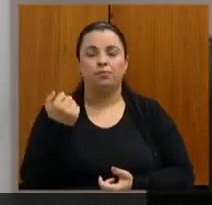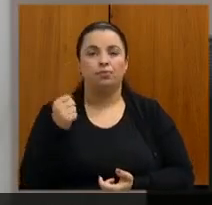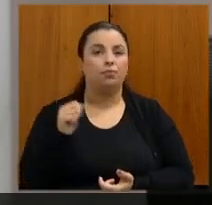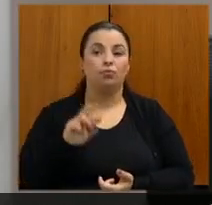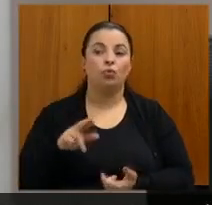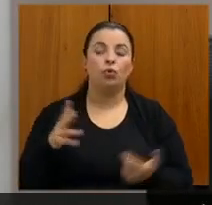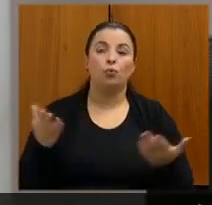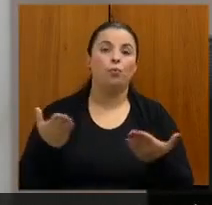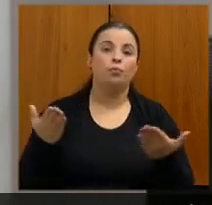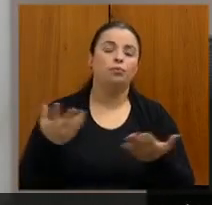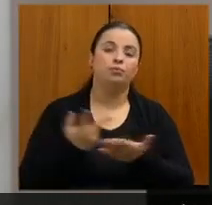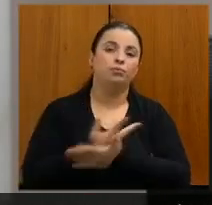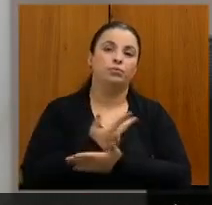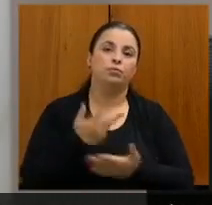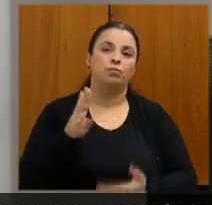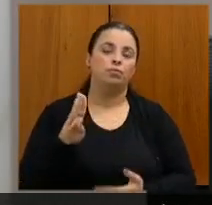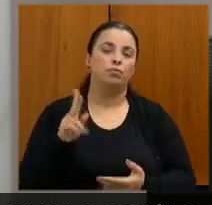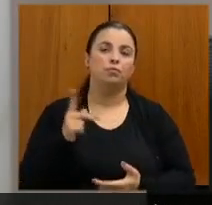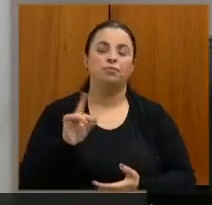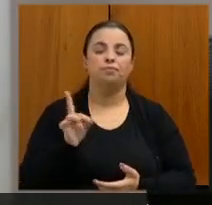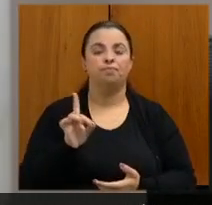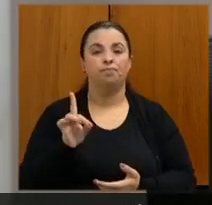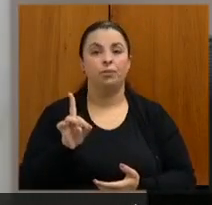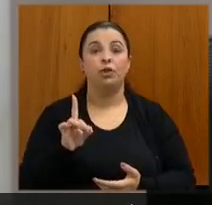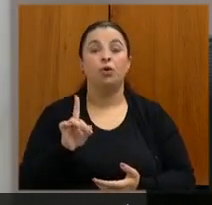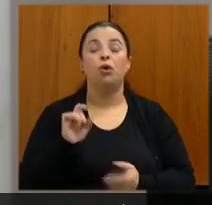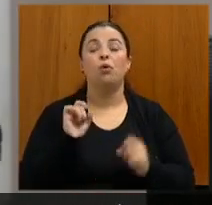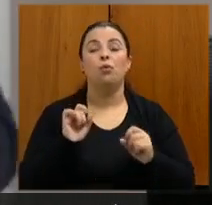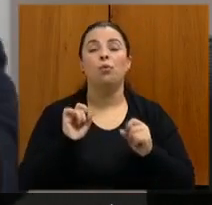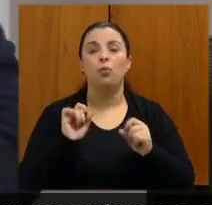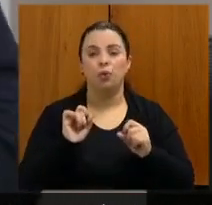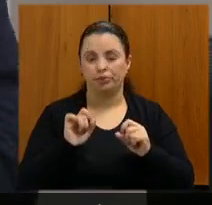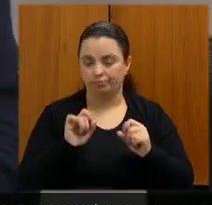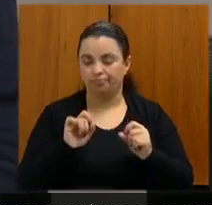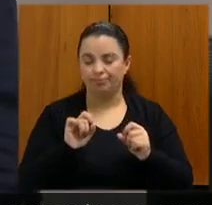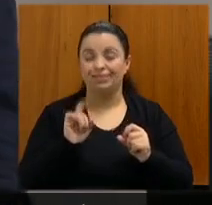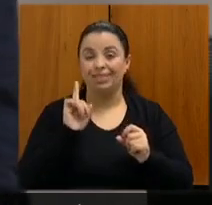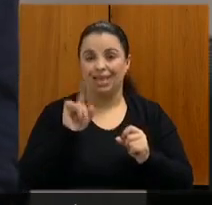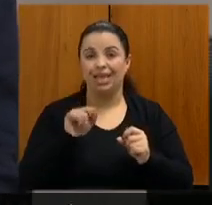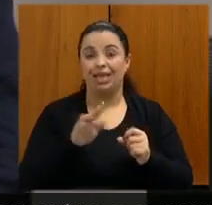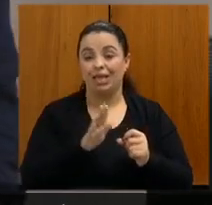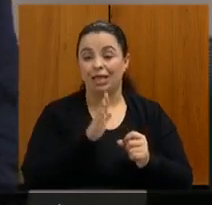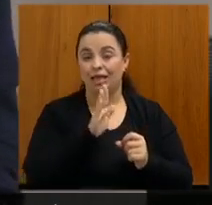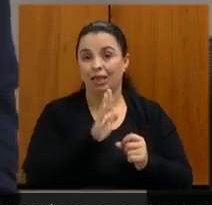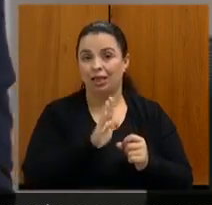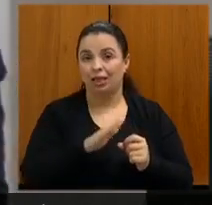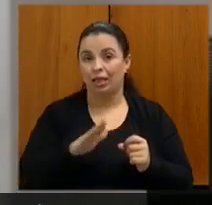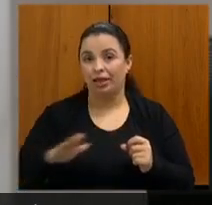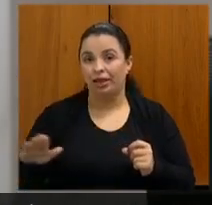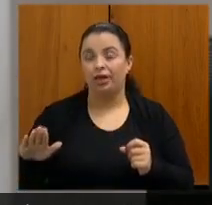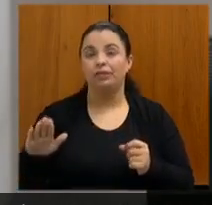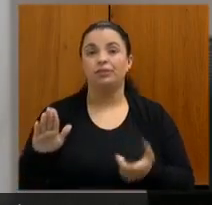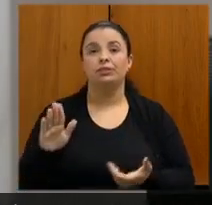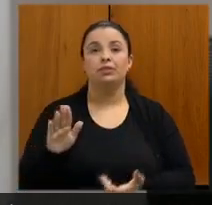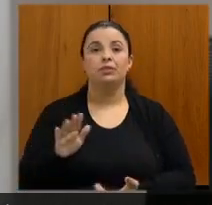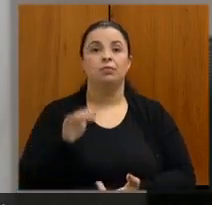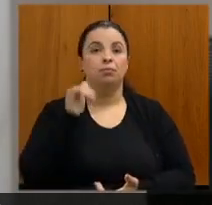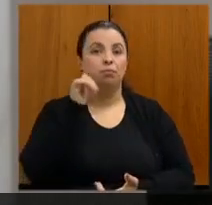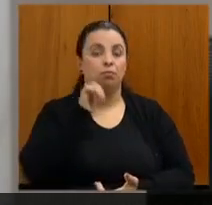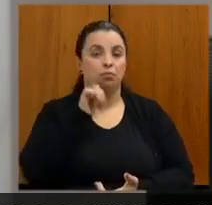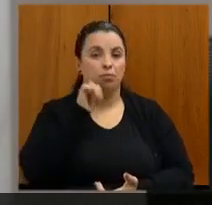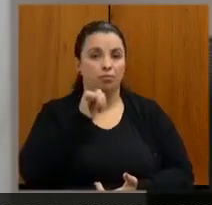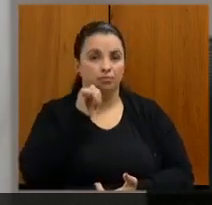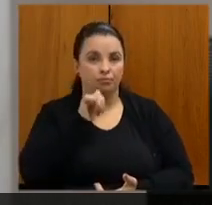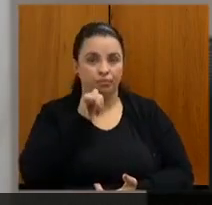de agora em Belo Horizonte Minas Gerais que a retirada de crianças de mulheres em